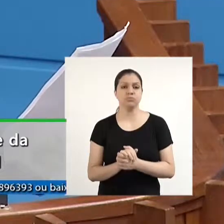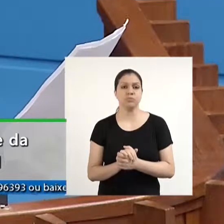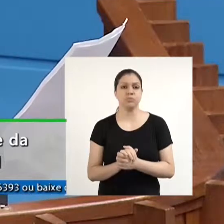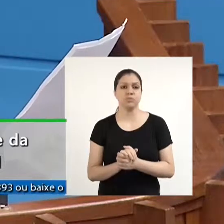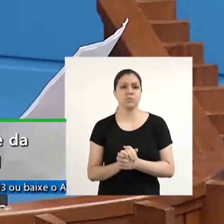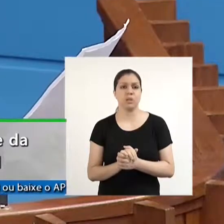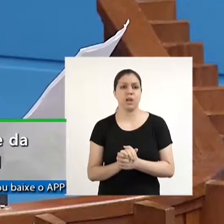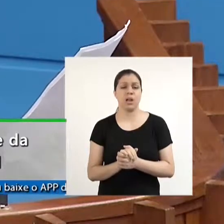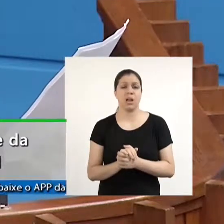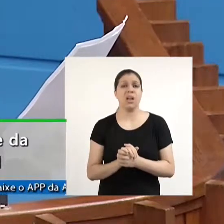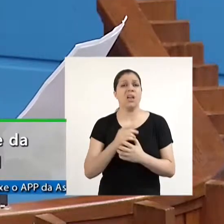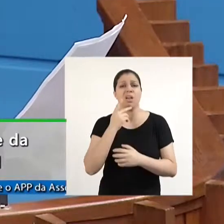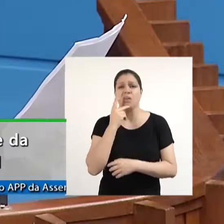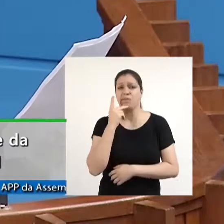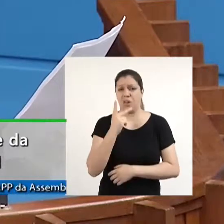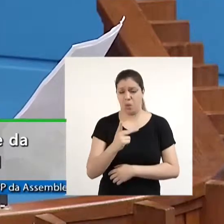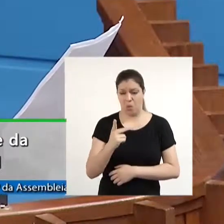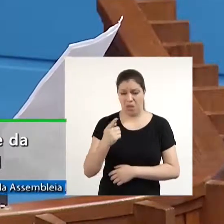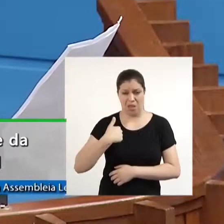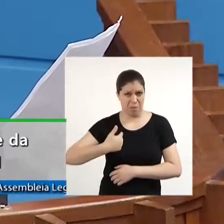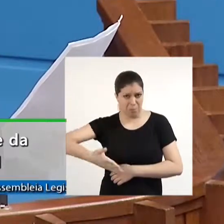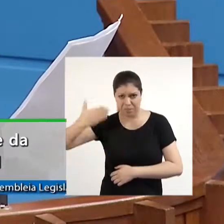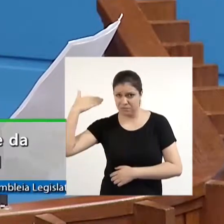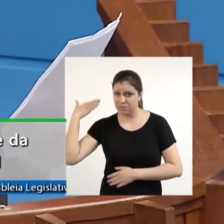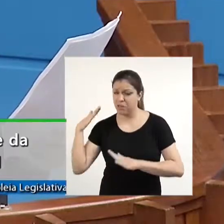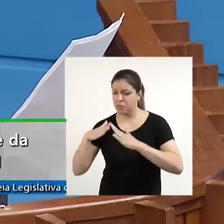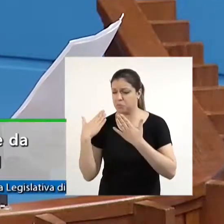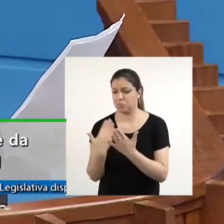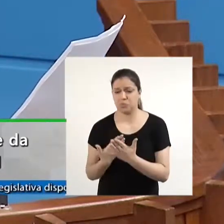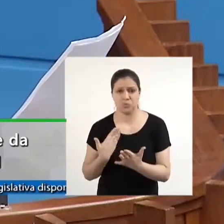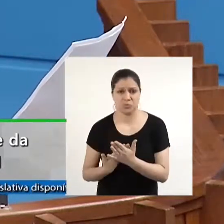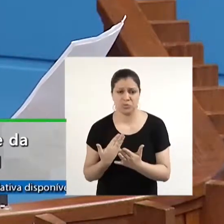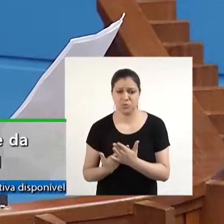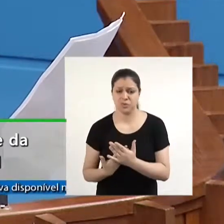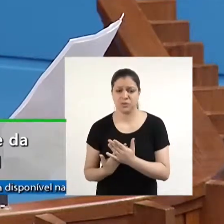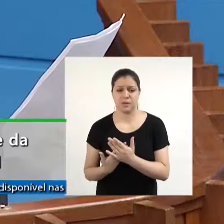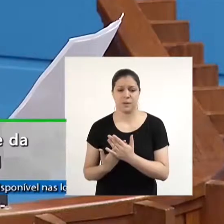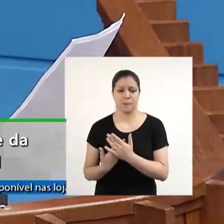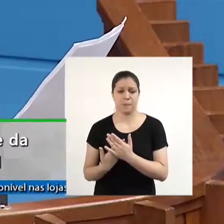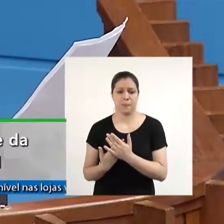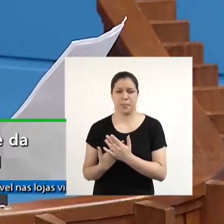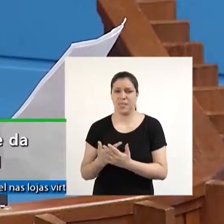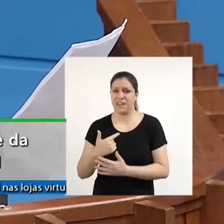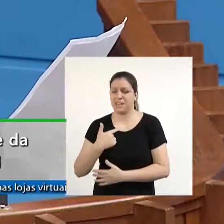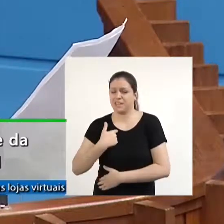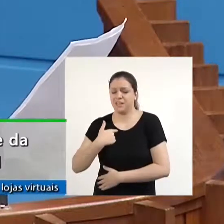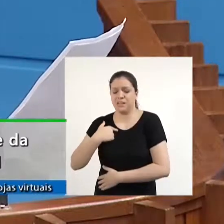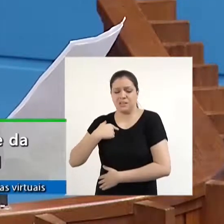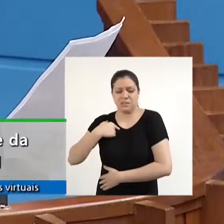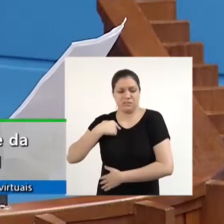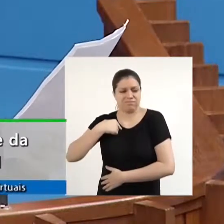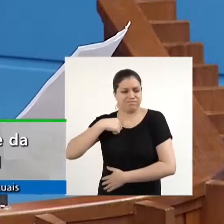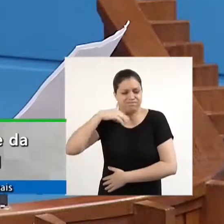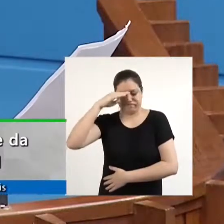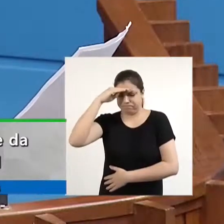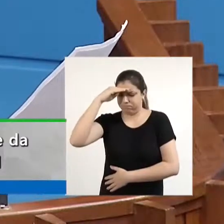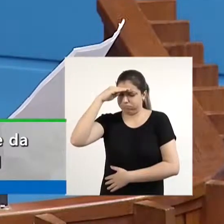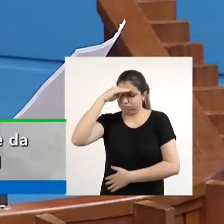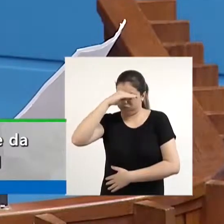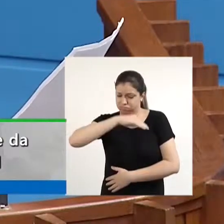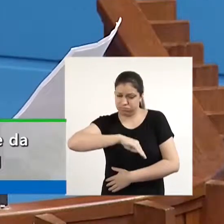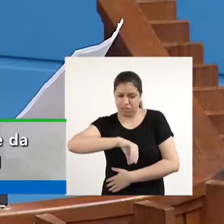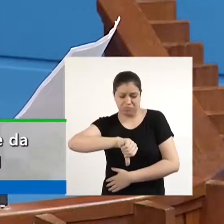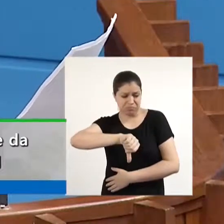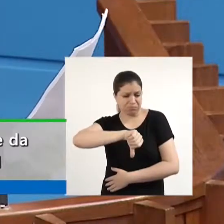em meus dias de escola, e nada é mais desencorajador do que ser marginalizado em sala